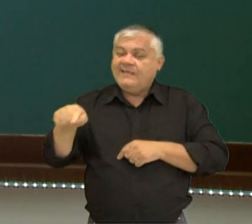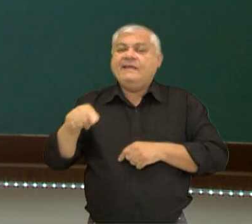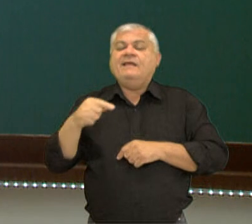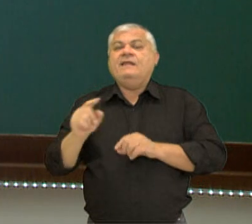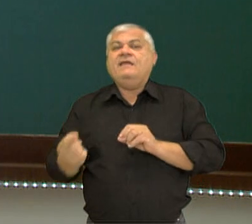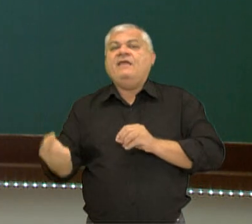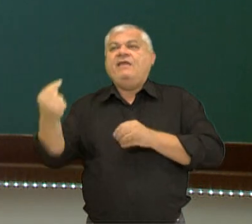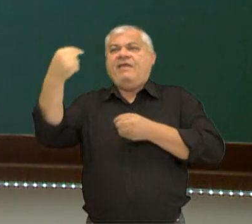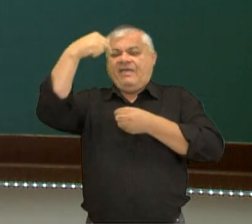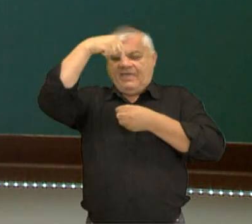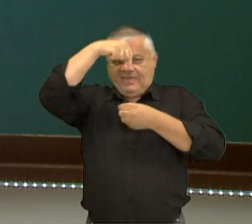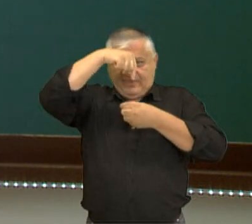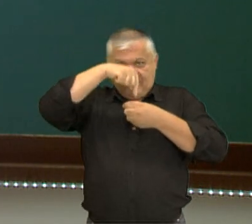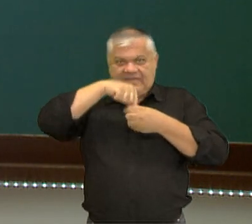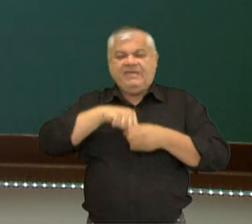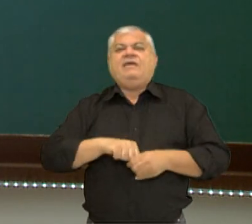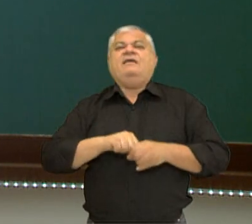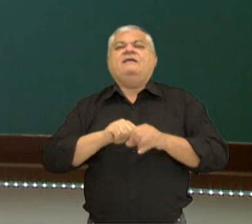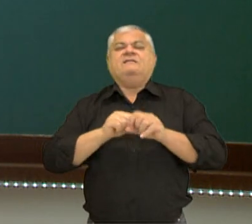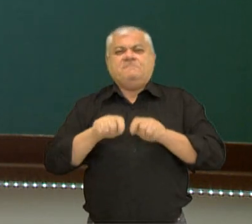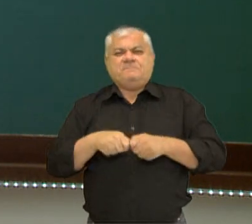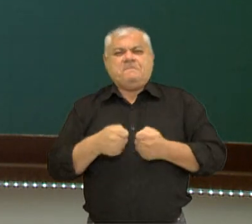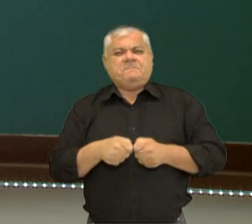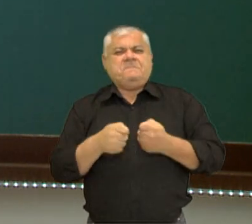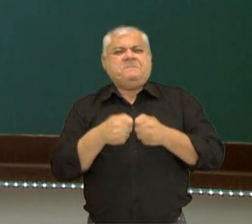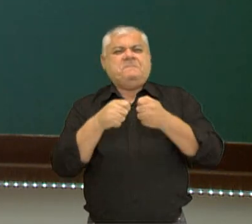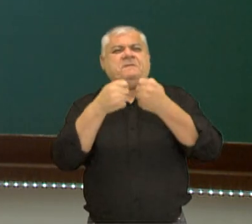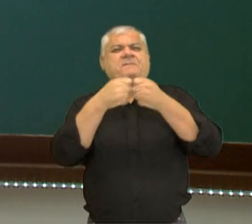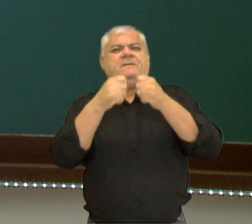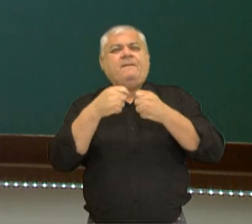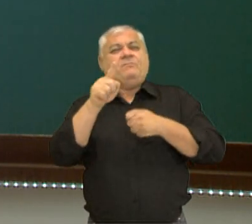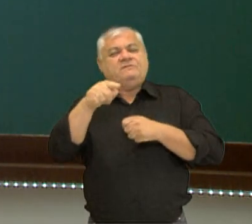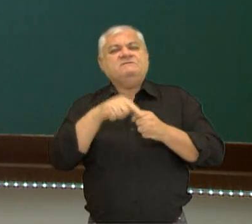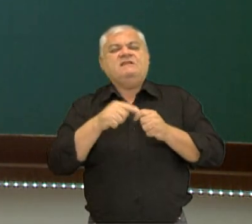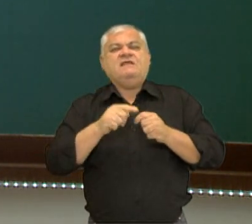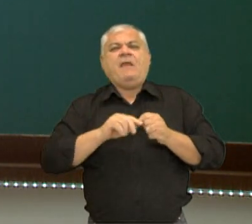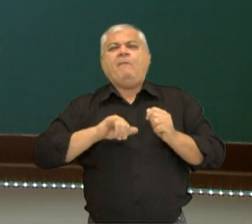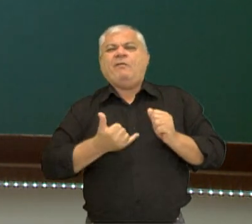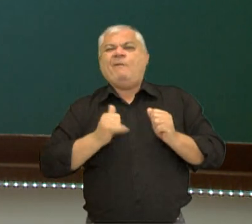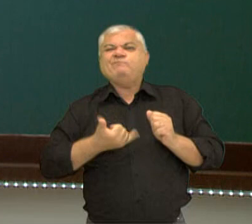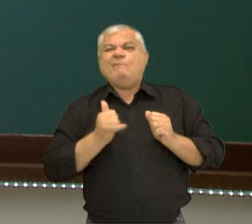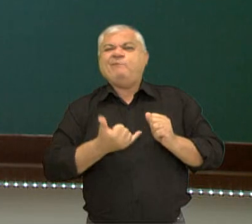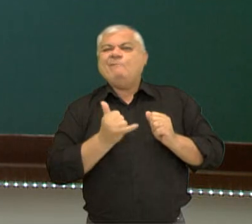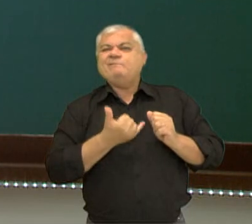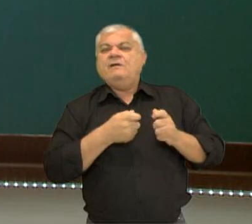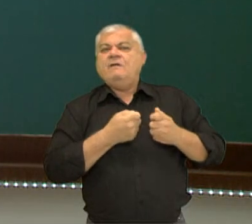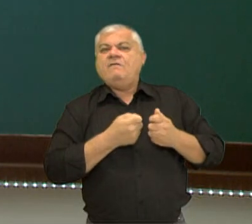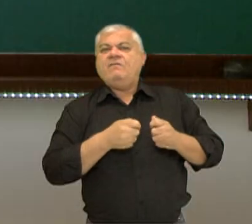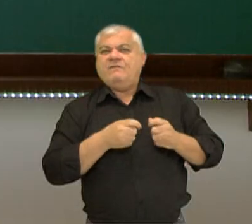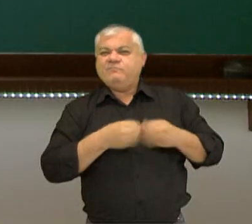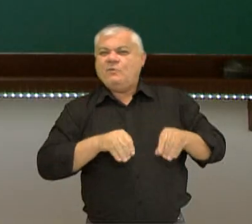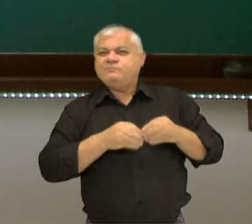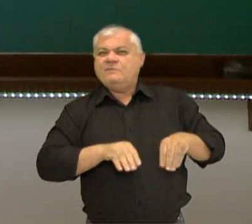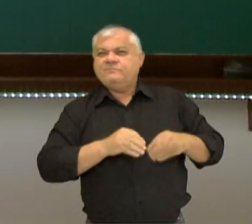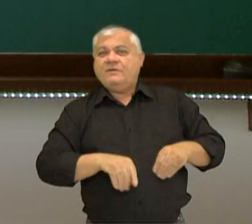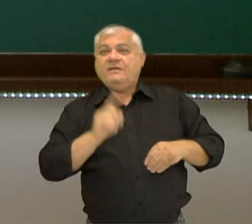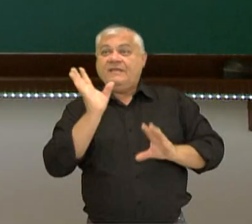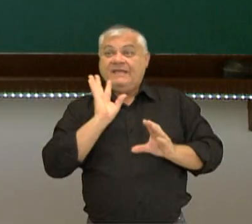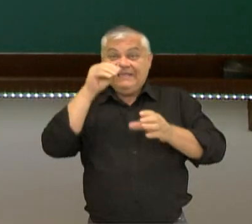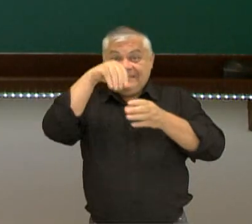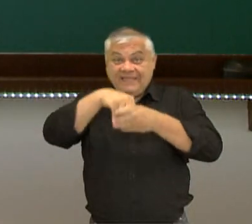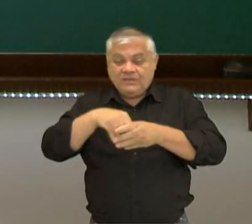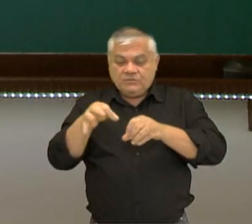entra nos organismos e causa prejuízos, por isso um parasita. Intracelular, porque é dentro de uma